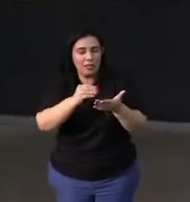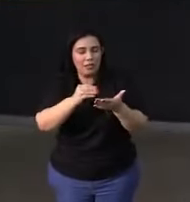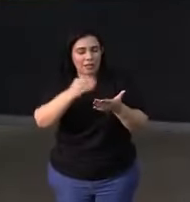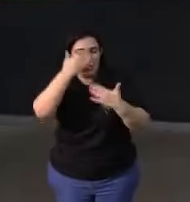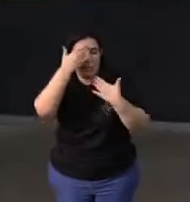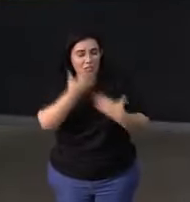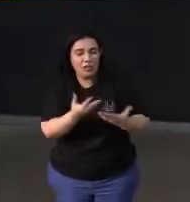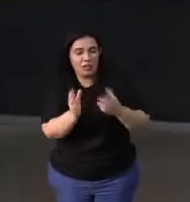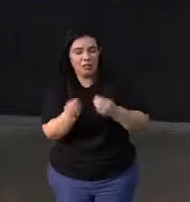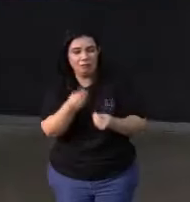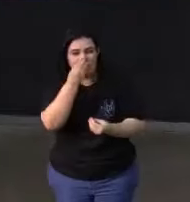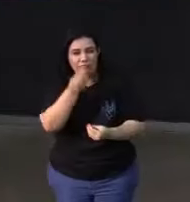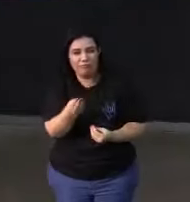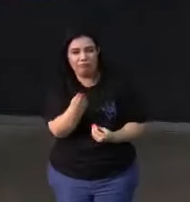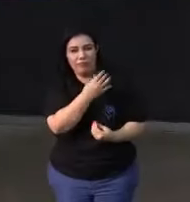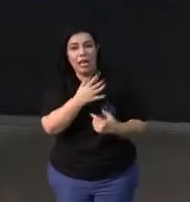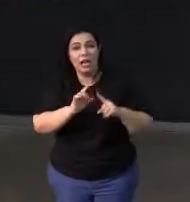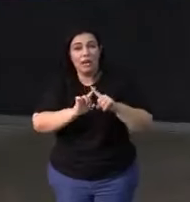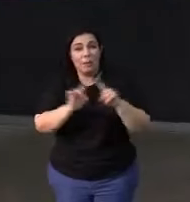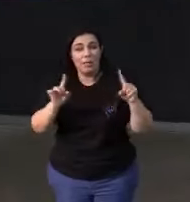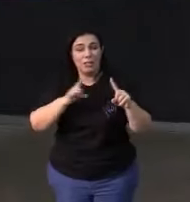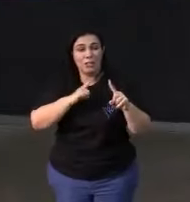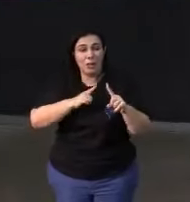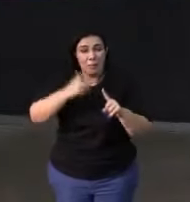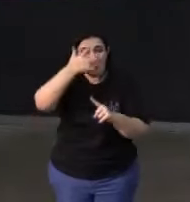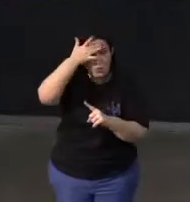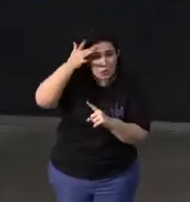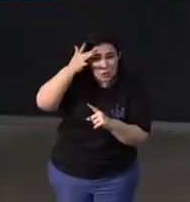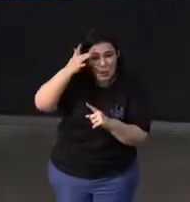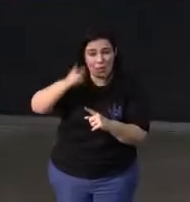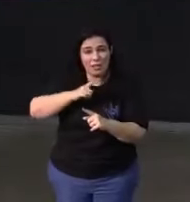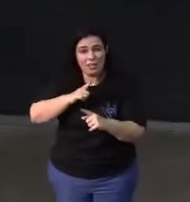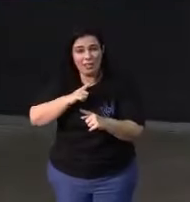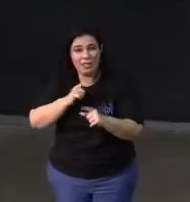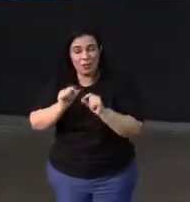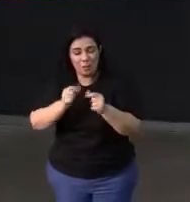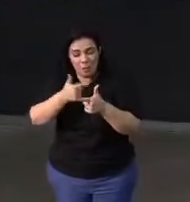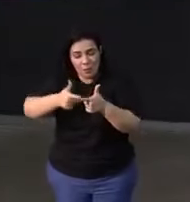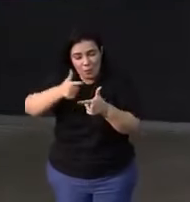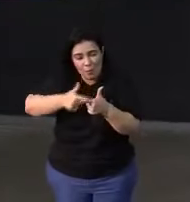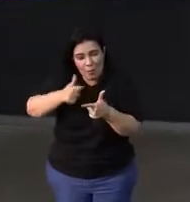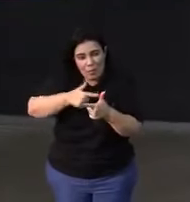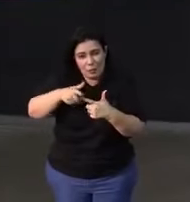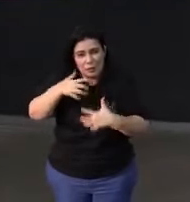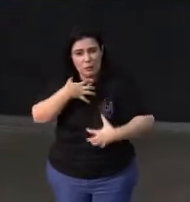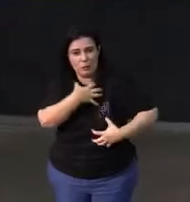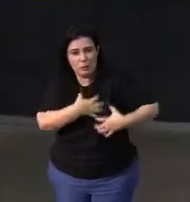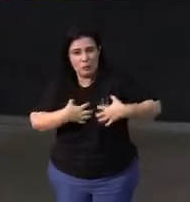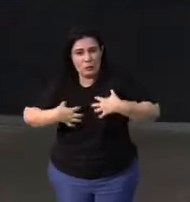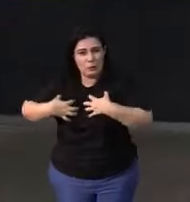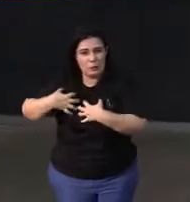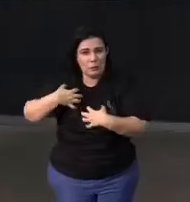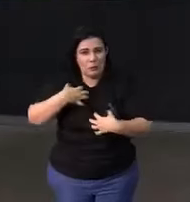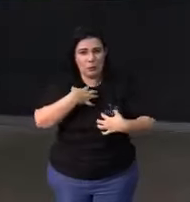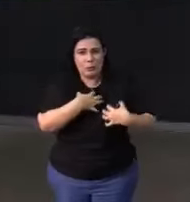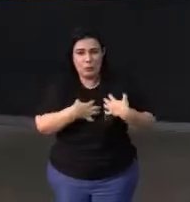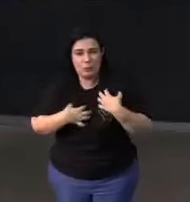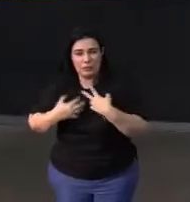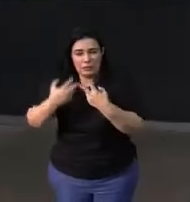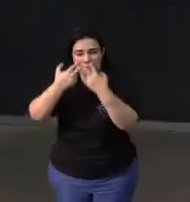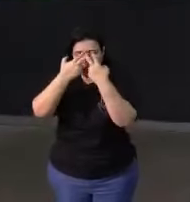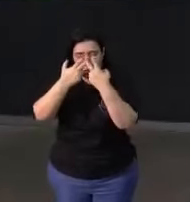irmão. Tem muita gente carregando o fardo pesado da amargura de alguém que o feriu, de alguém